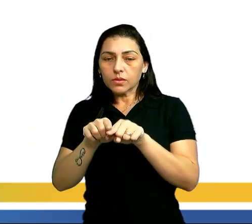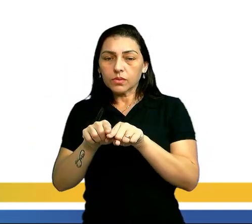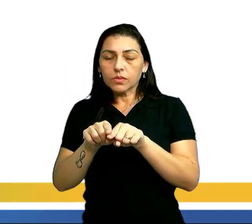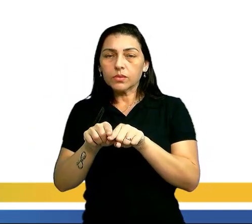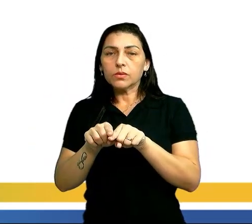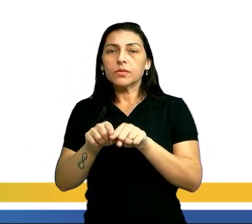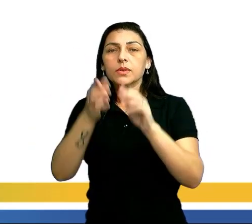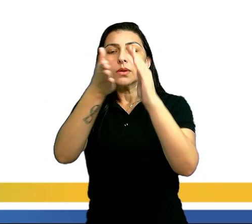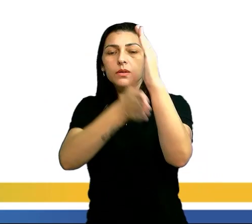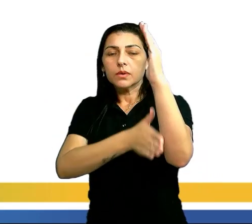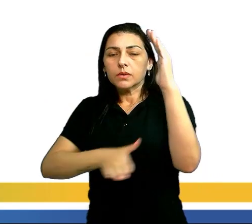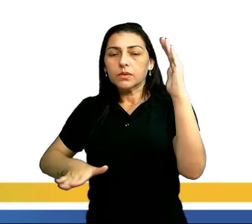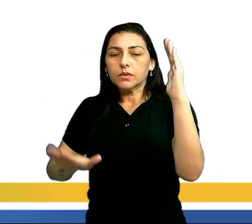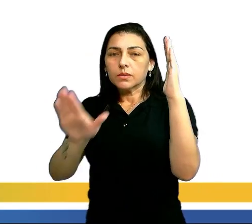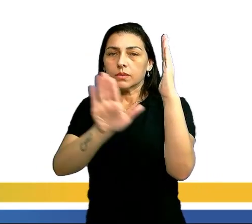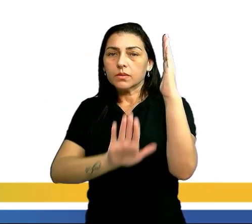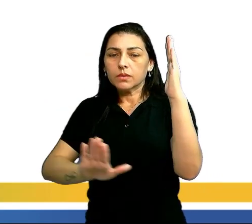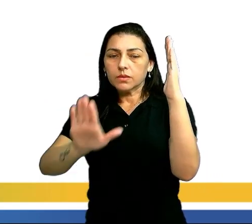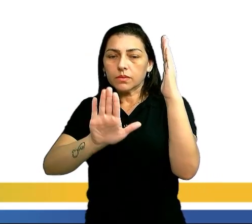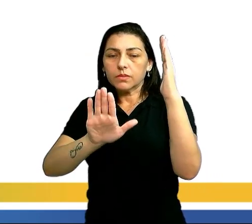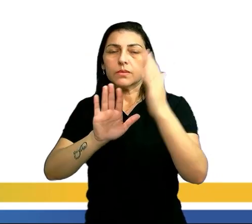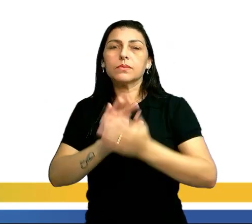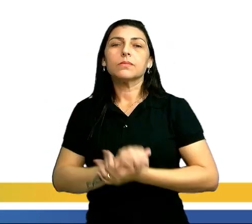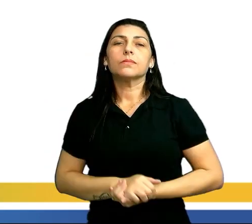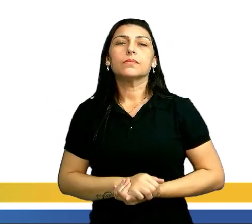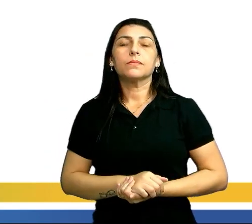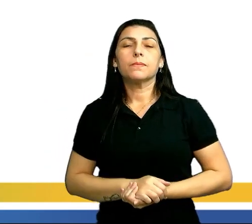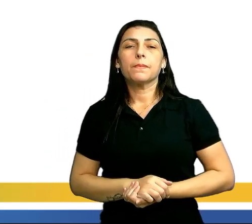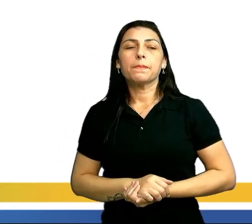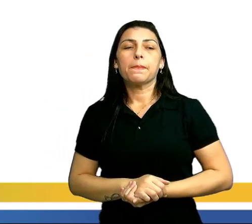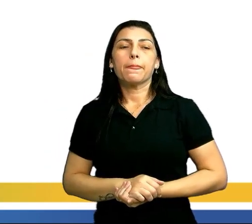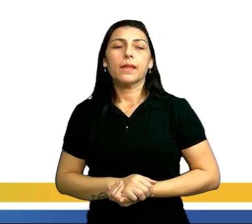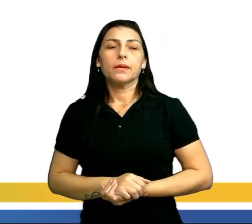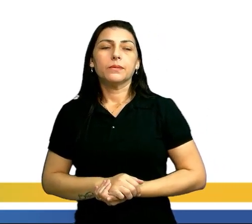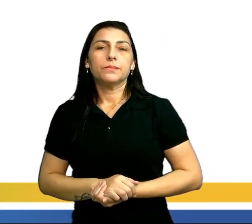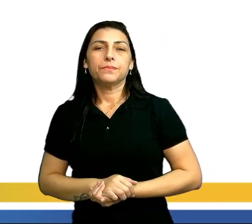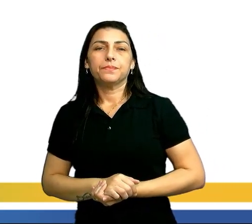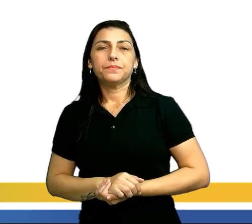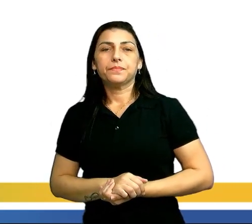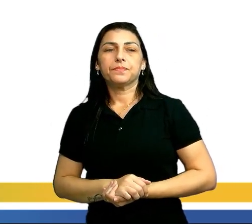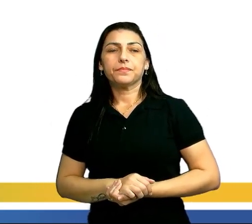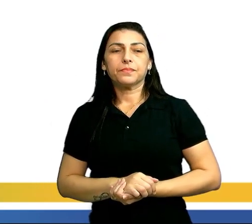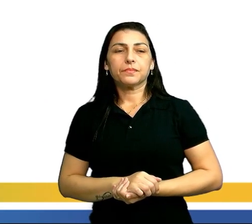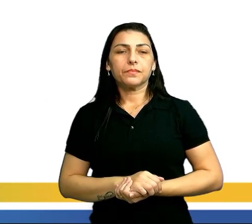desse plano cartesiano, tá? Observem aí o ponto P.